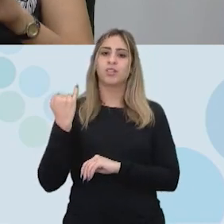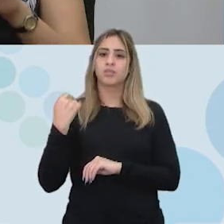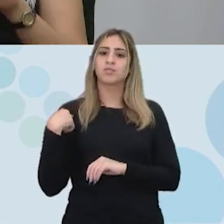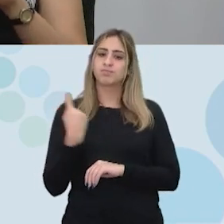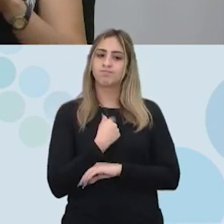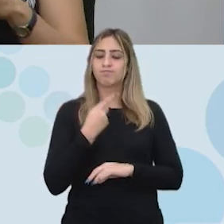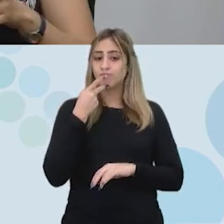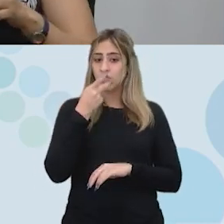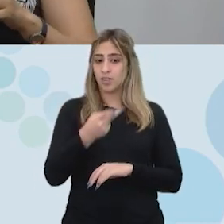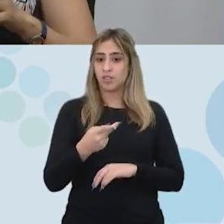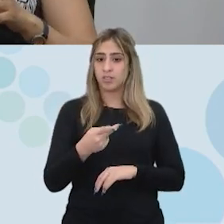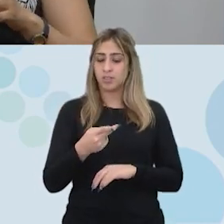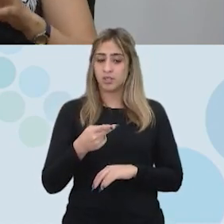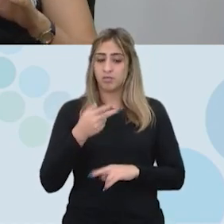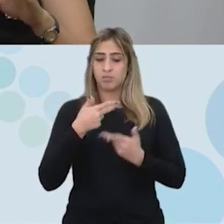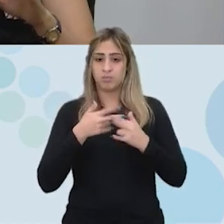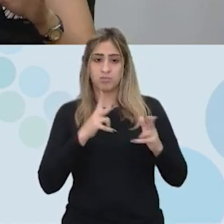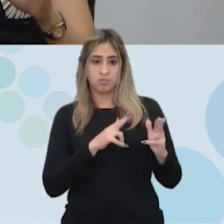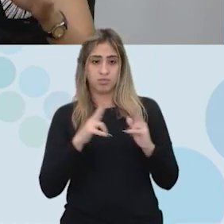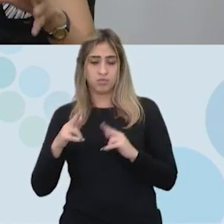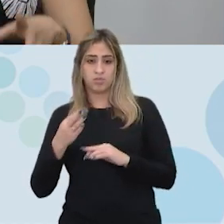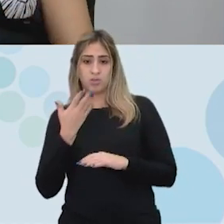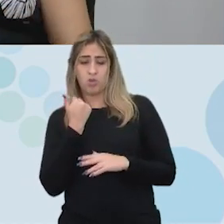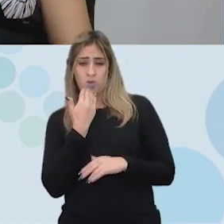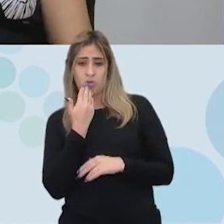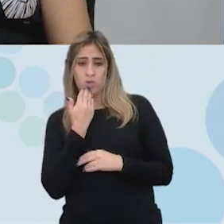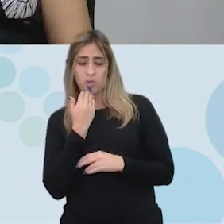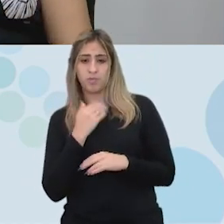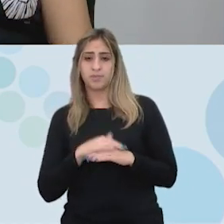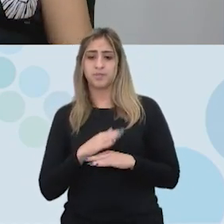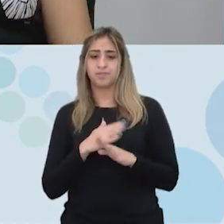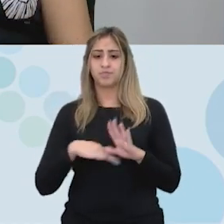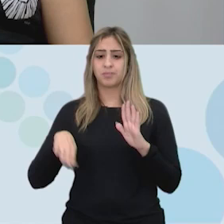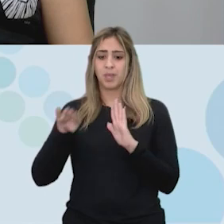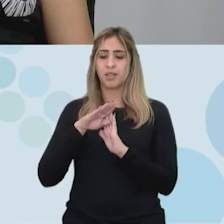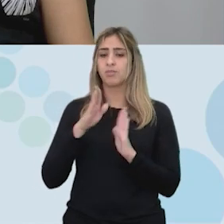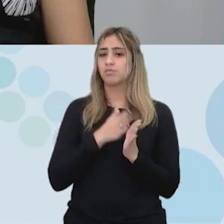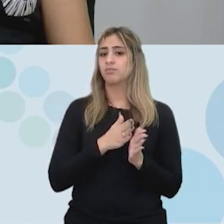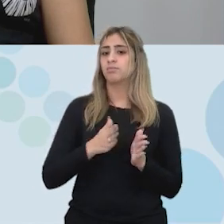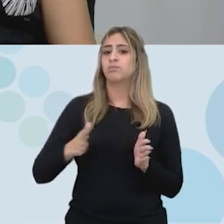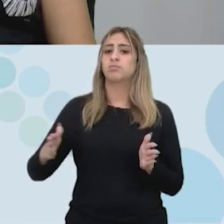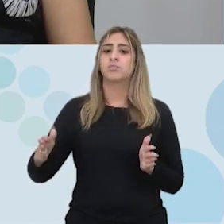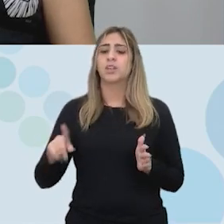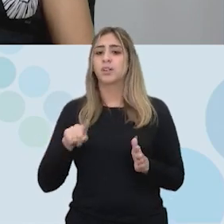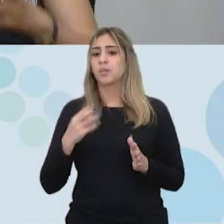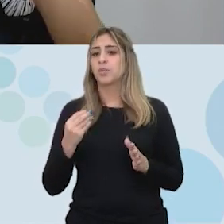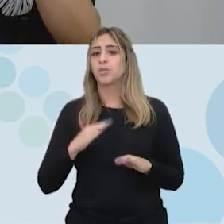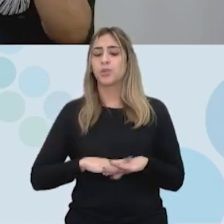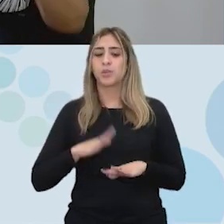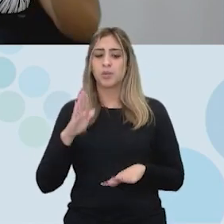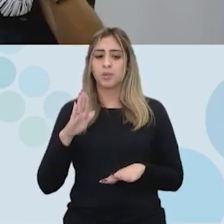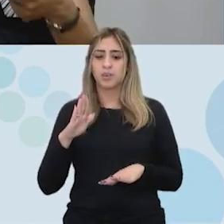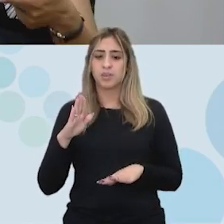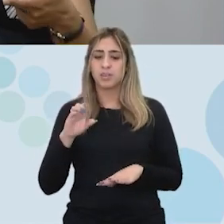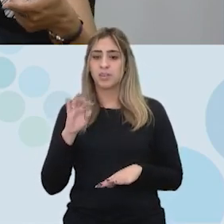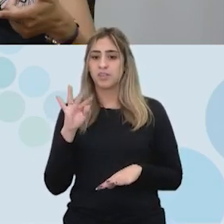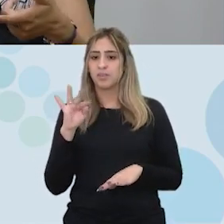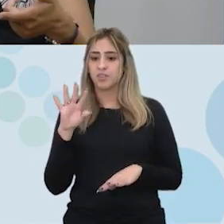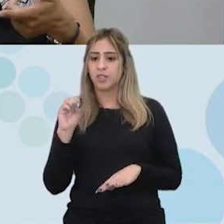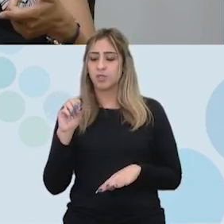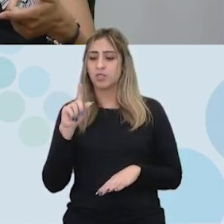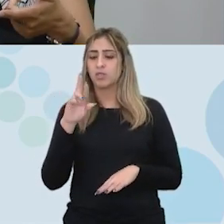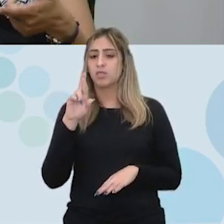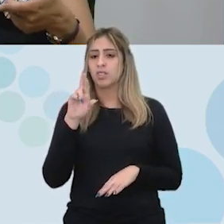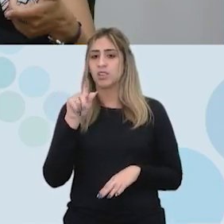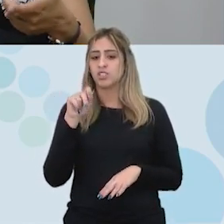gente comentou aqui que os efeitos de degeneração, dependendo da altitude, passam a ser muito maiores do que o efeito de